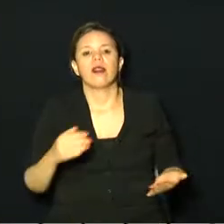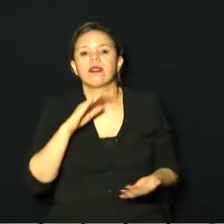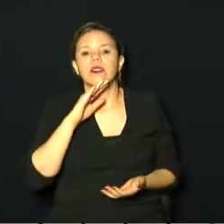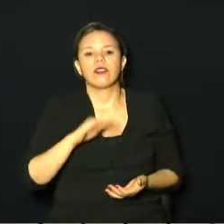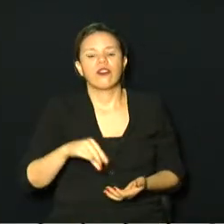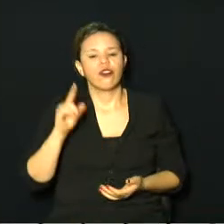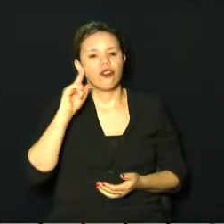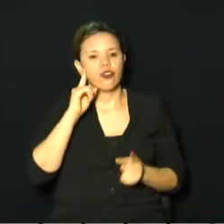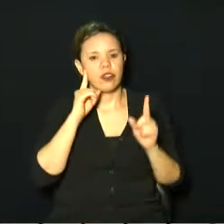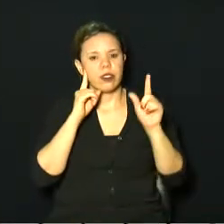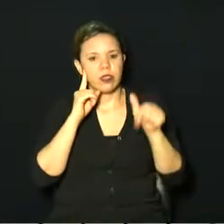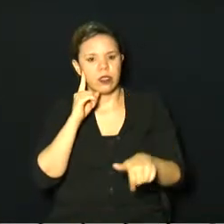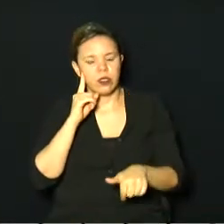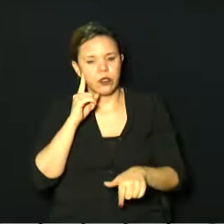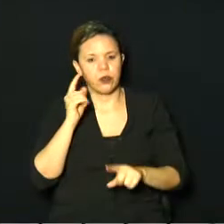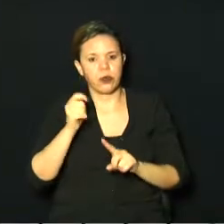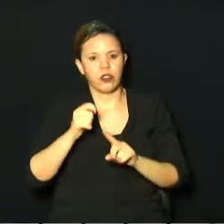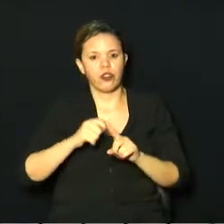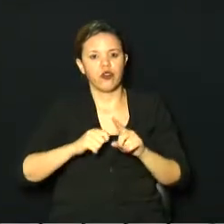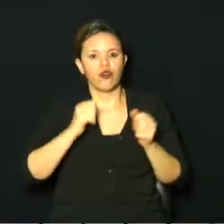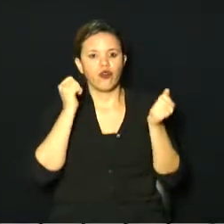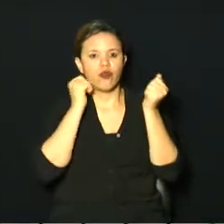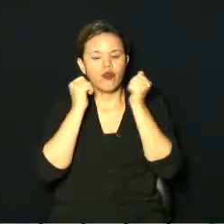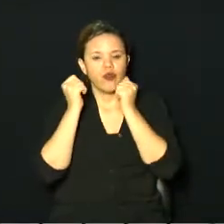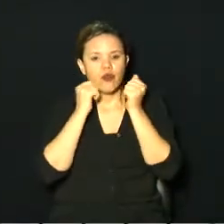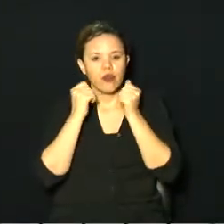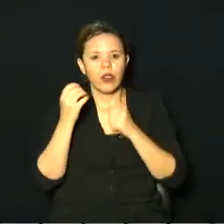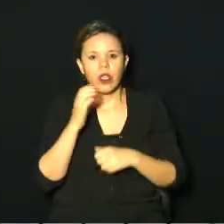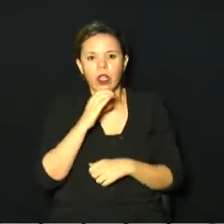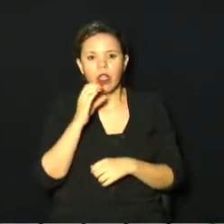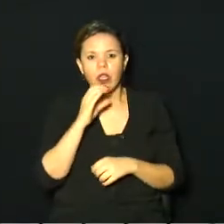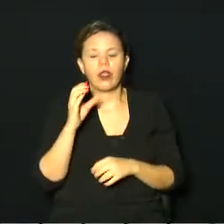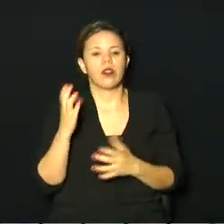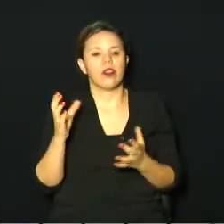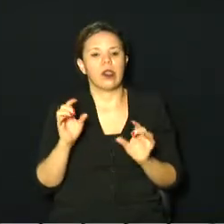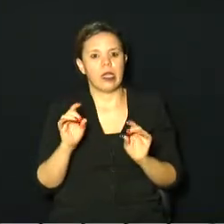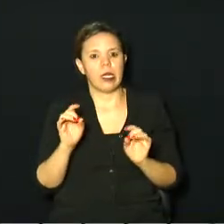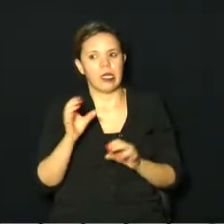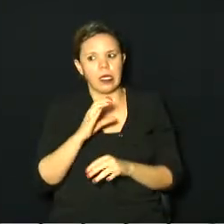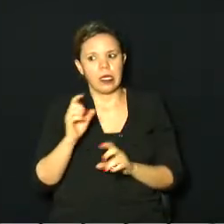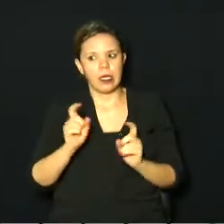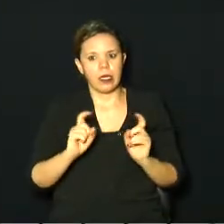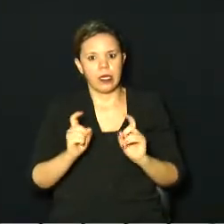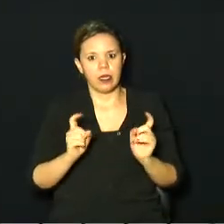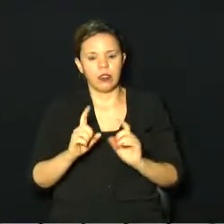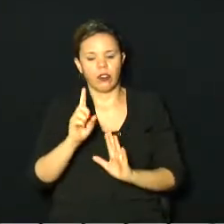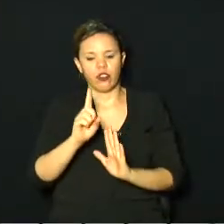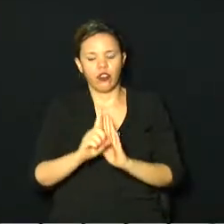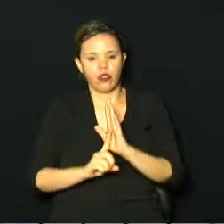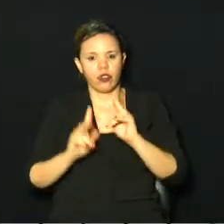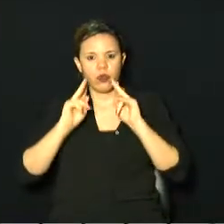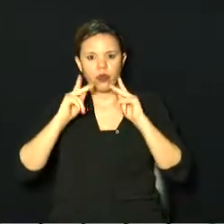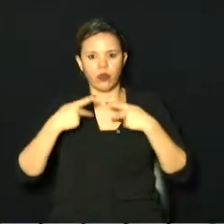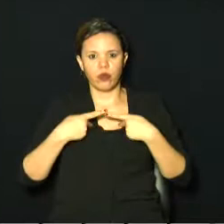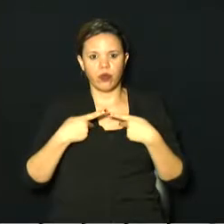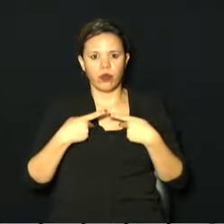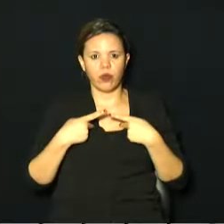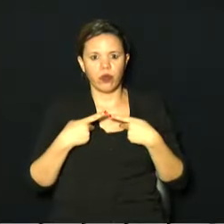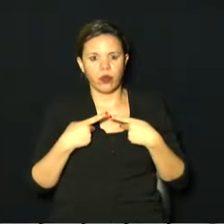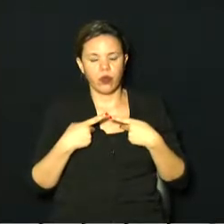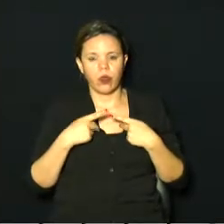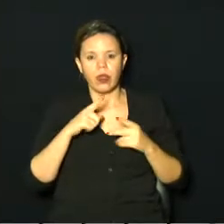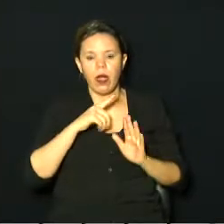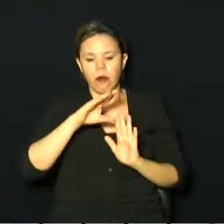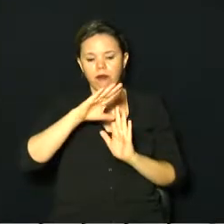dia 17 de julho, reunião extraordinária da Comissão de Direitos Humanos, onde temos como